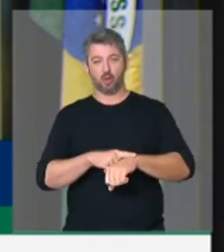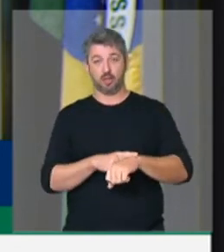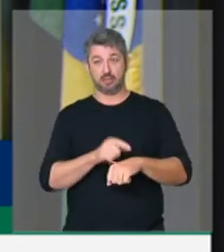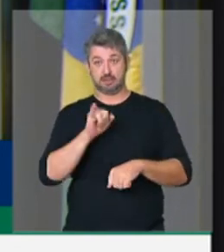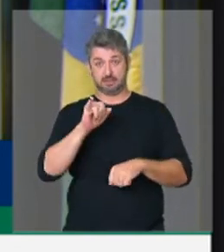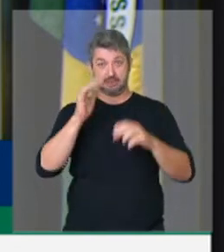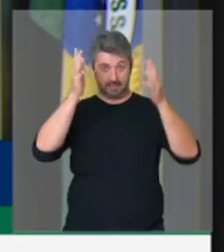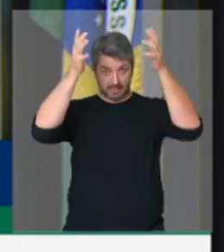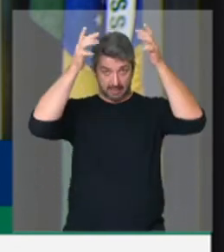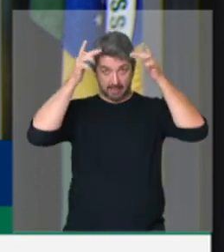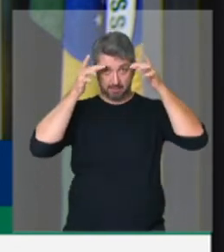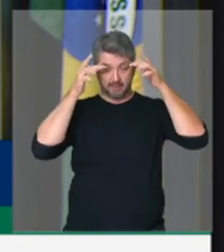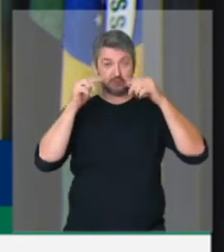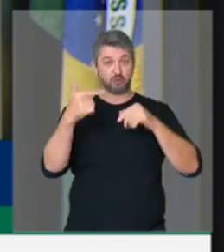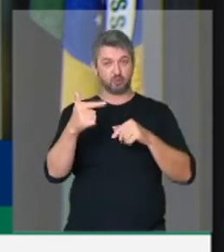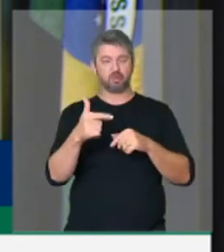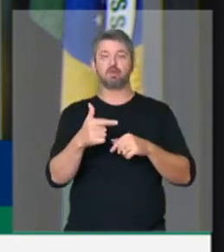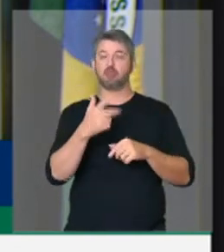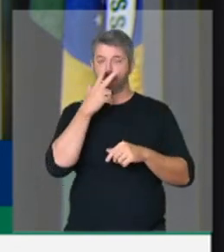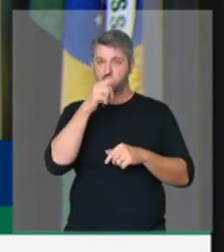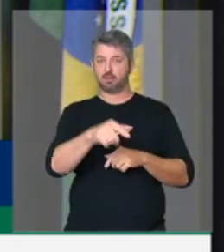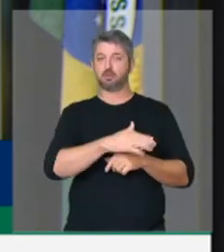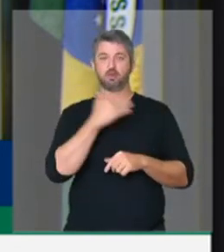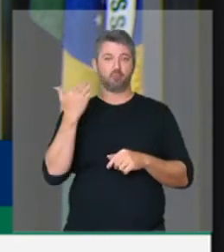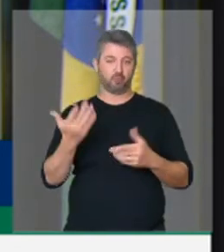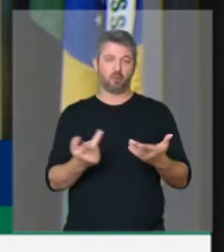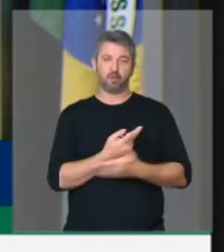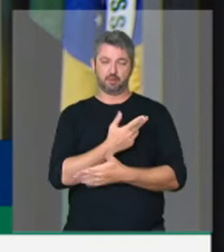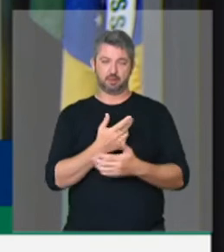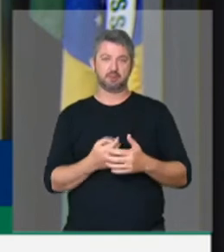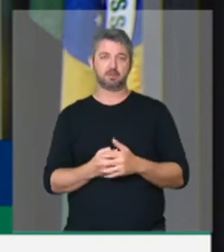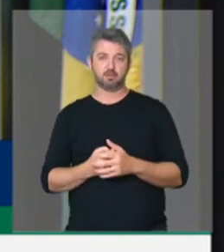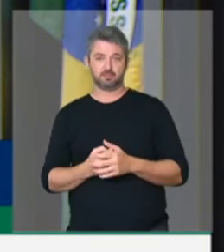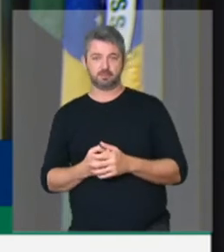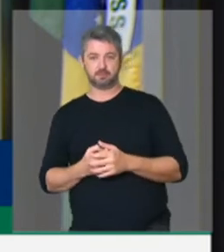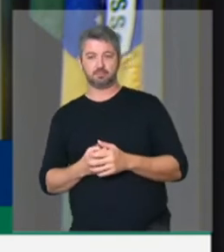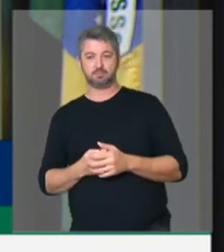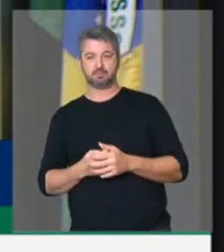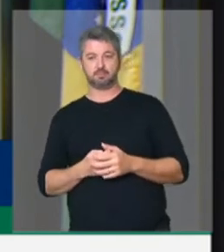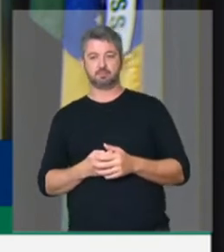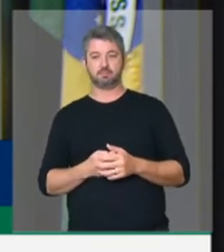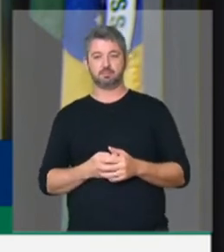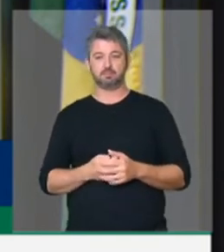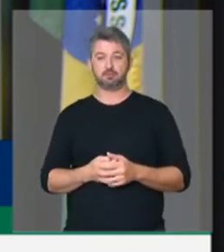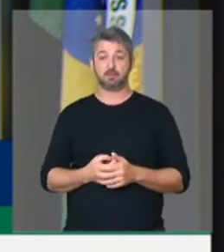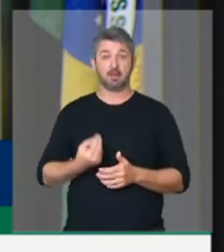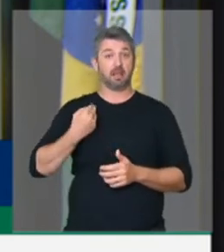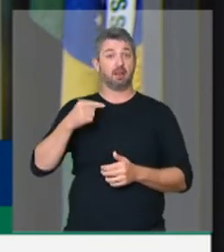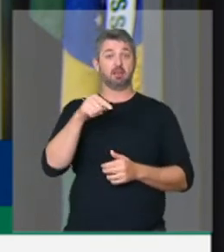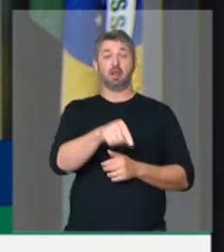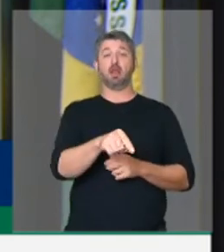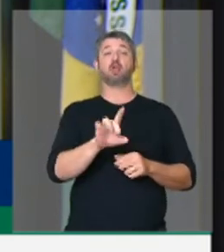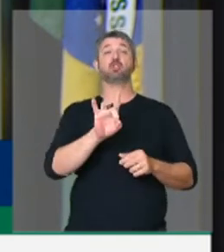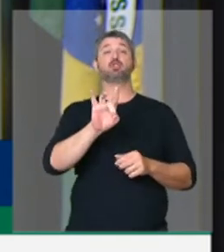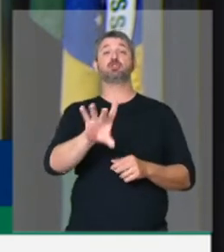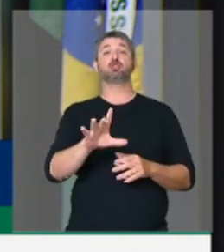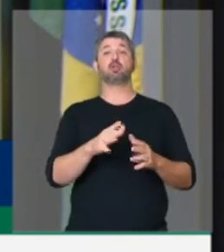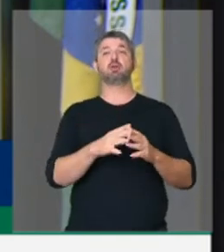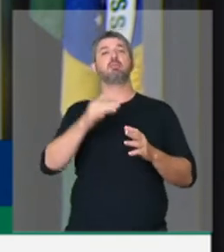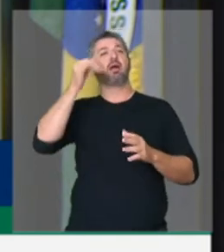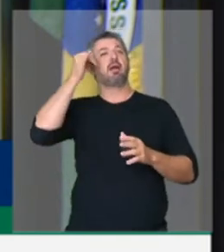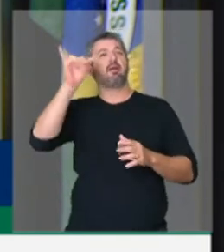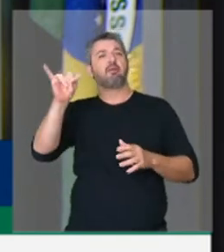o capacete, muito provavelmente nós teríamos um óbito de um agente de segurança, que estava ali apenas para evitar